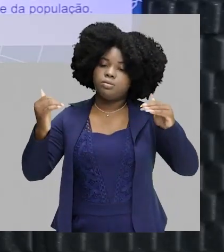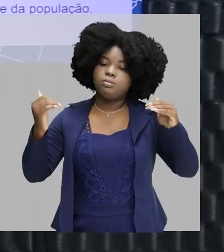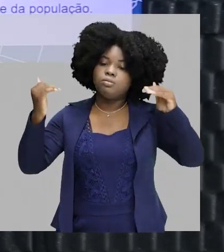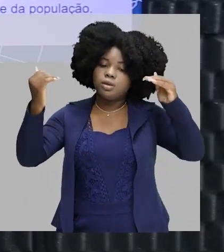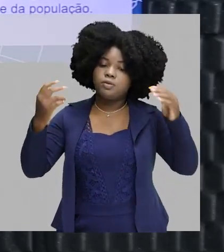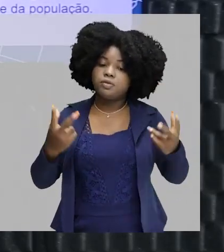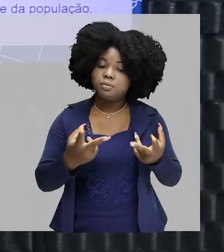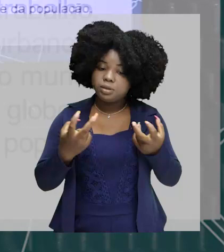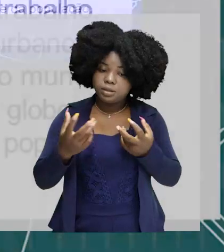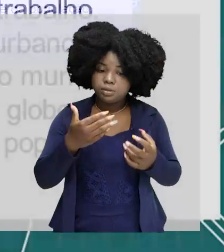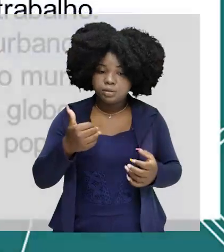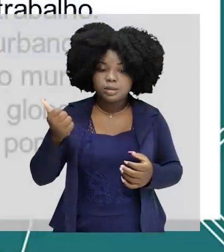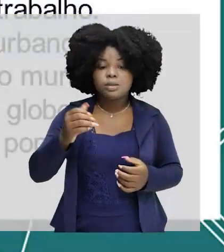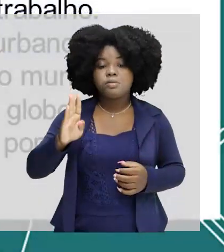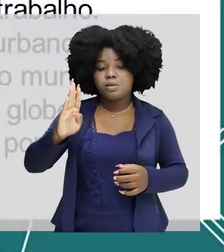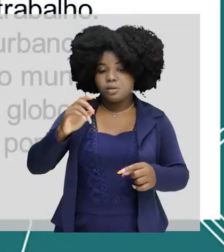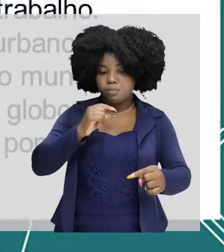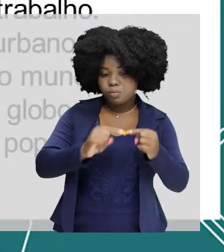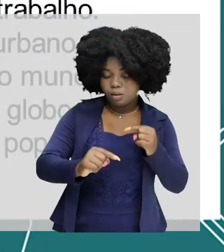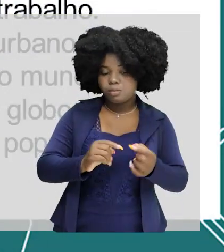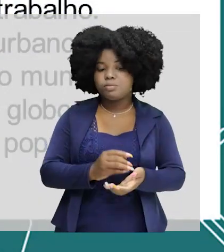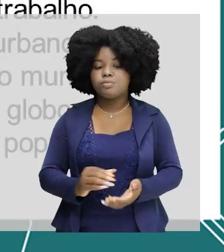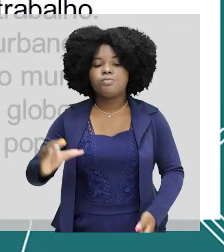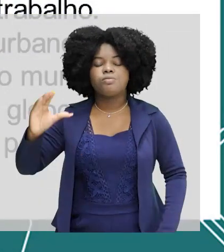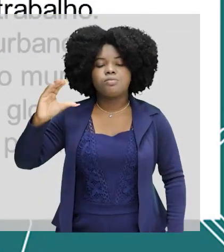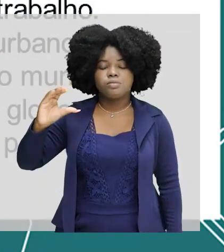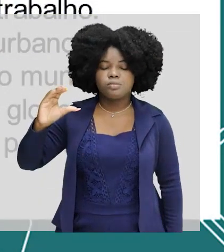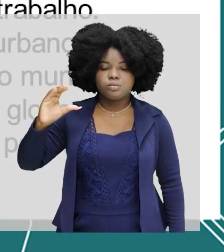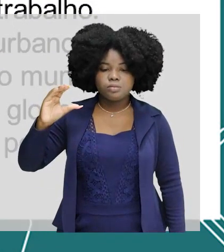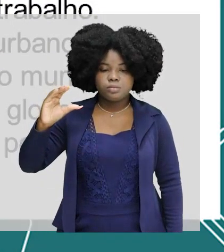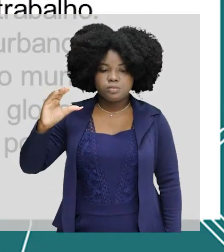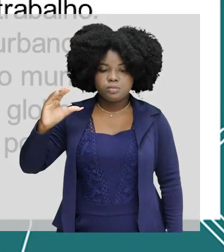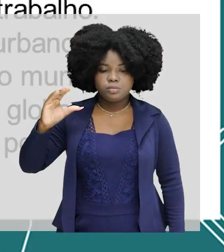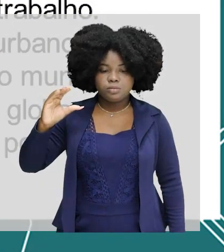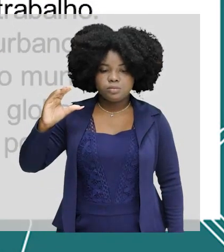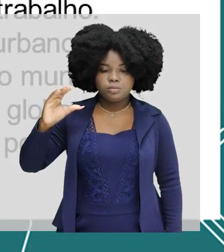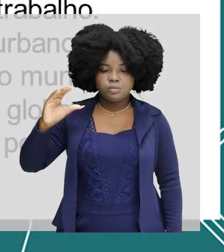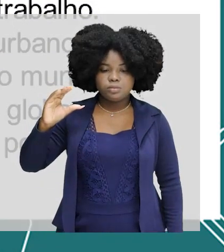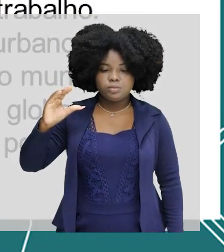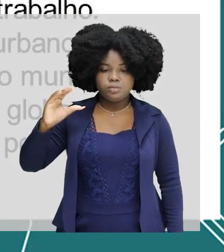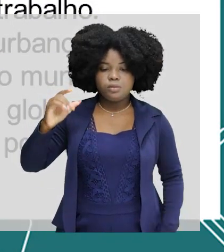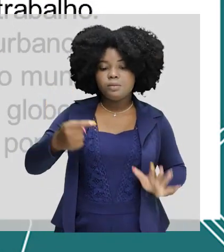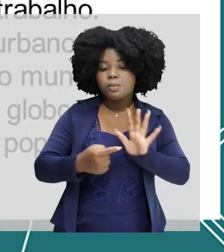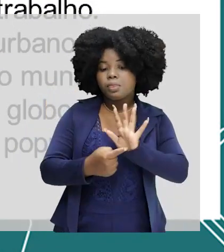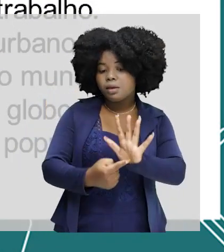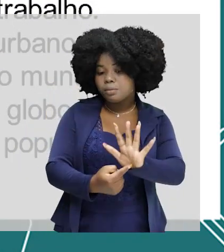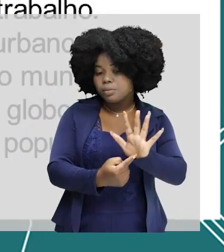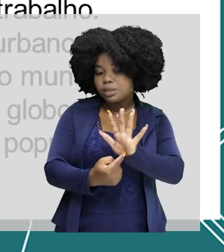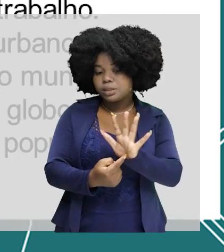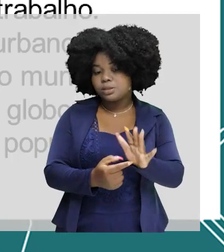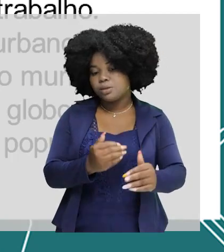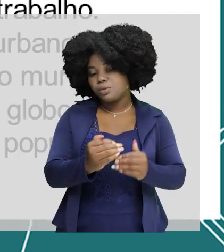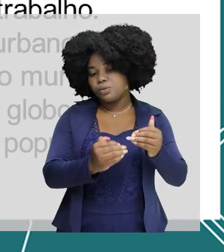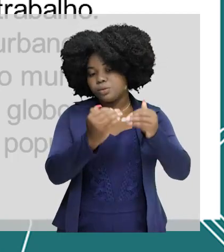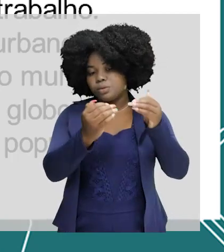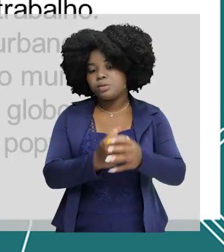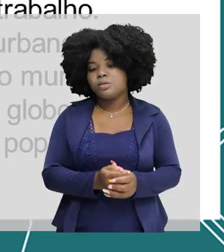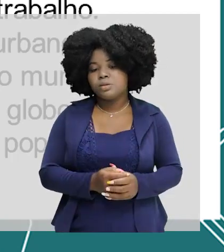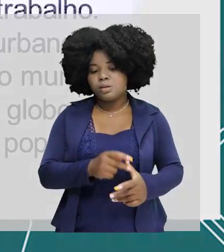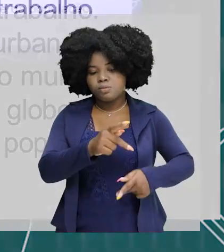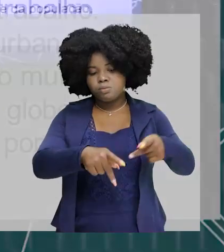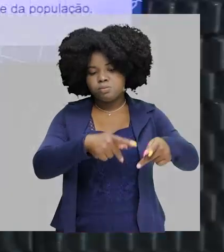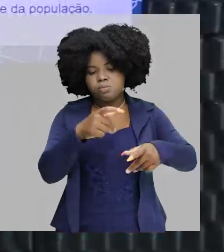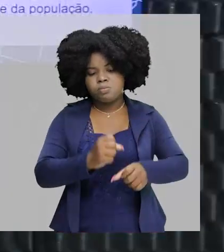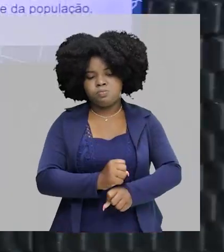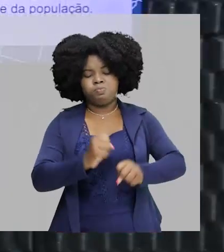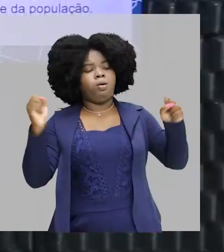melhoria. Então, a letra B está errada. Letra C, vai apresentar um crescimento exacerbado da população